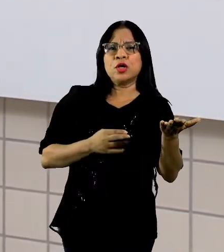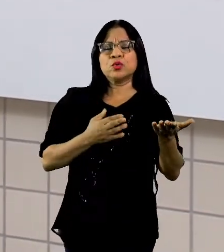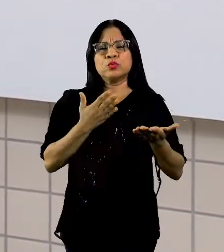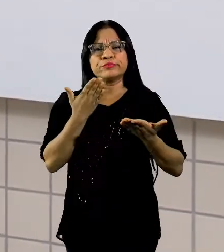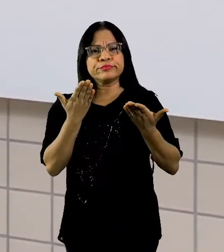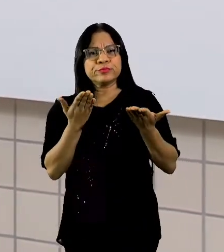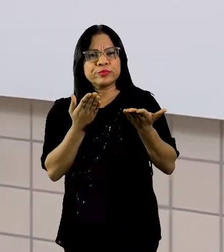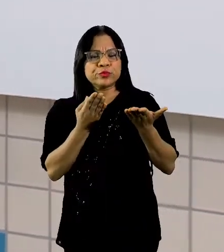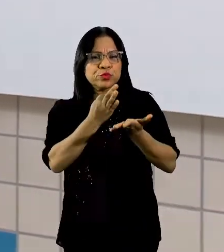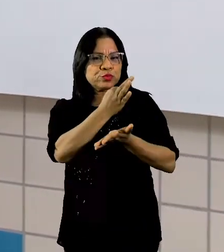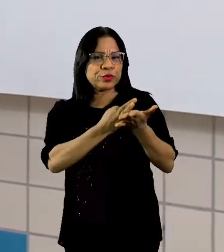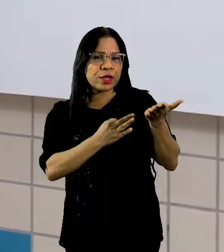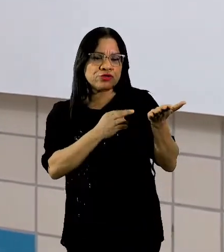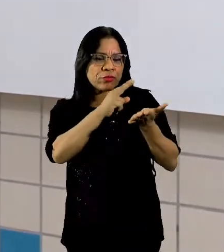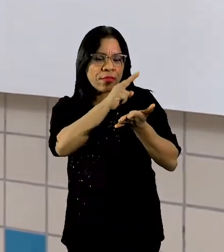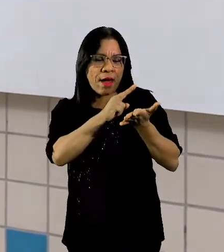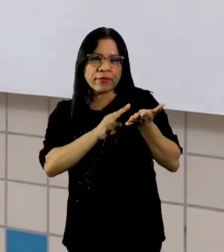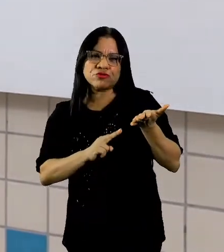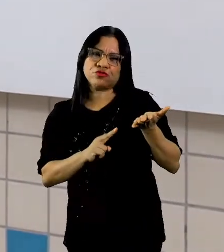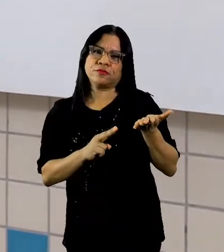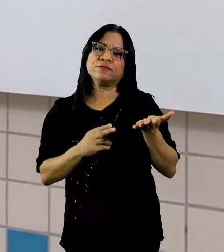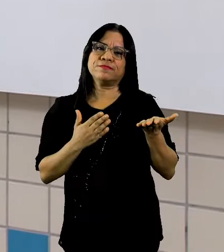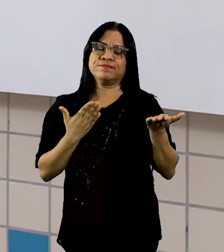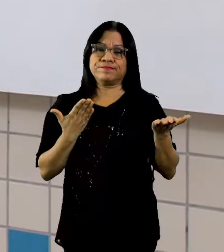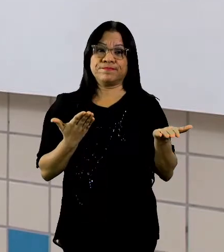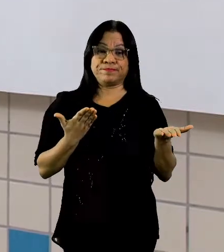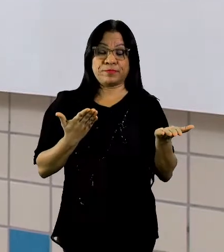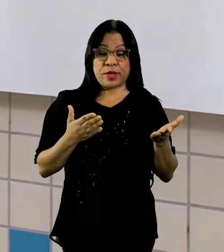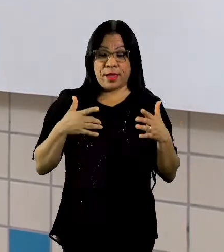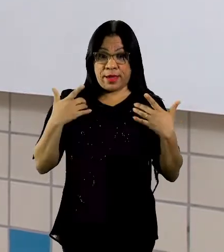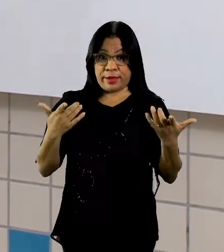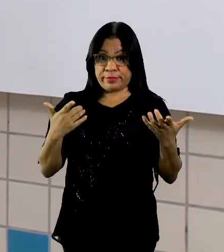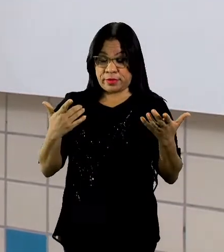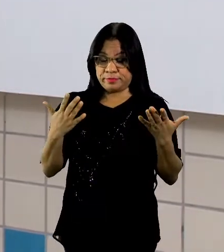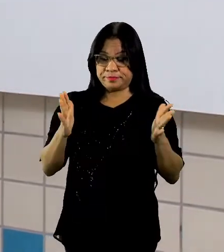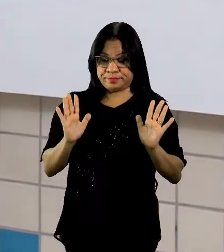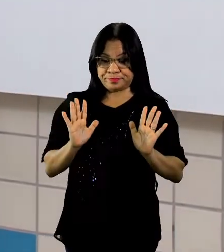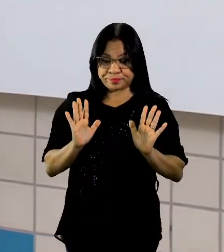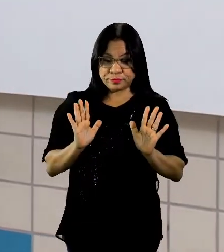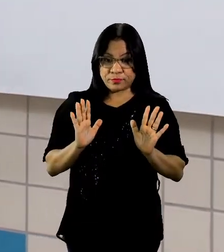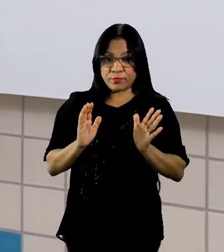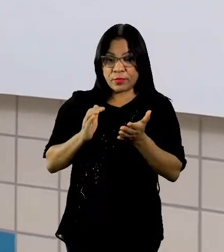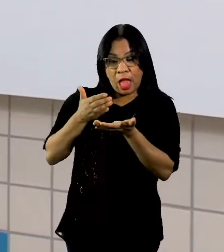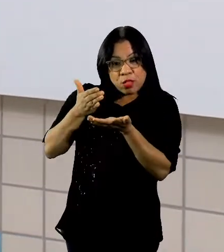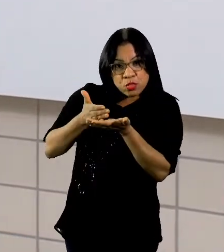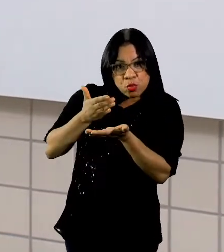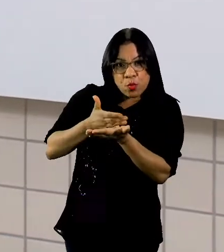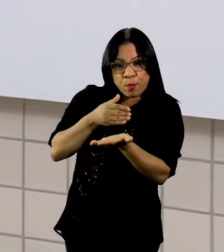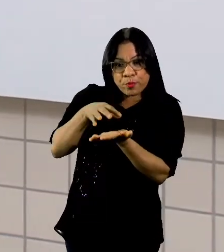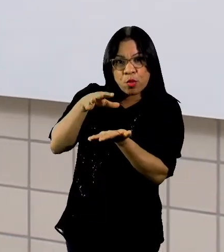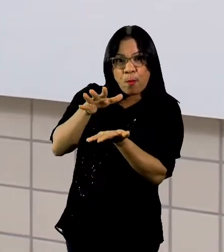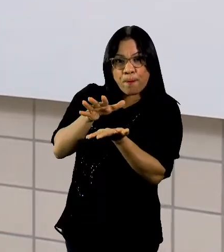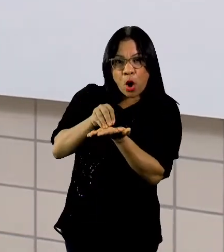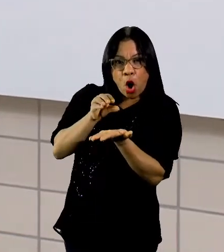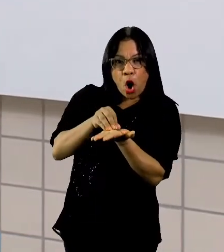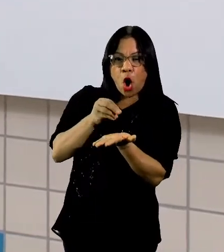personagens. No bloco de aulas de vocês, tem uma atividade relacionada a